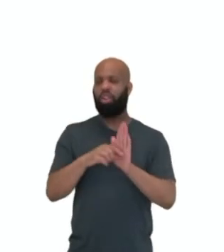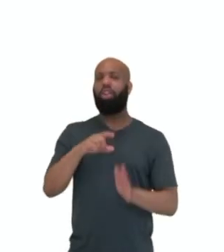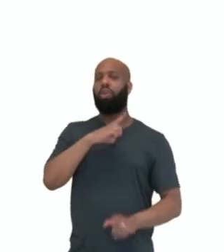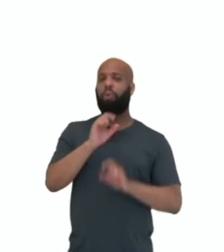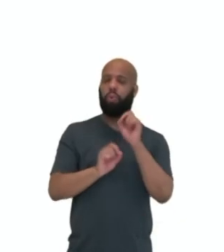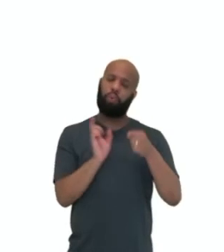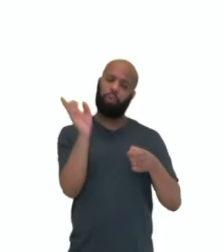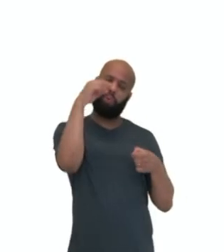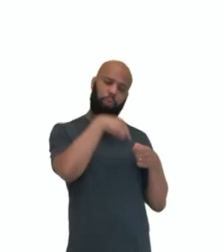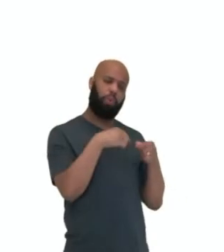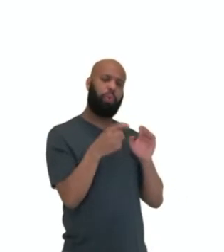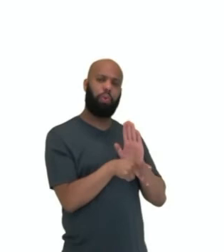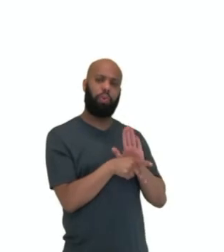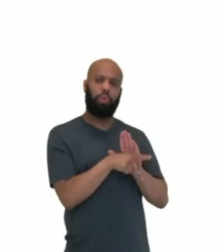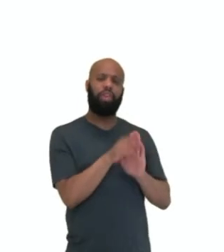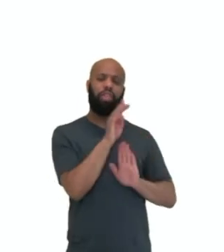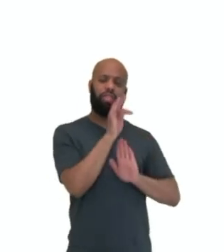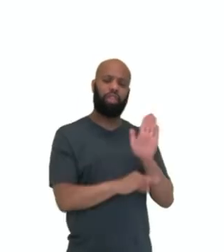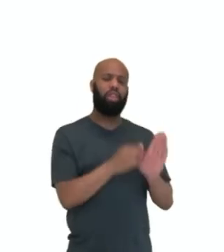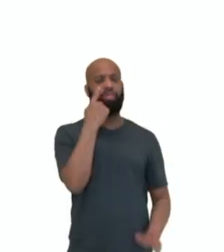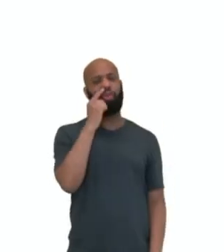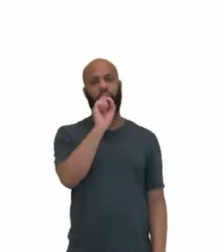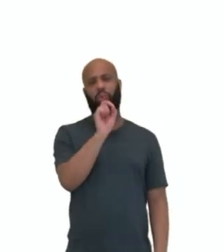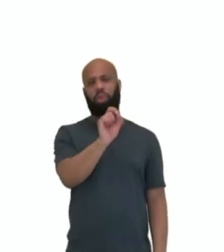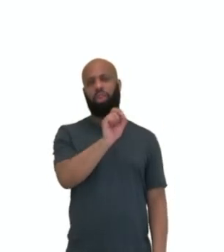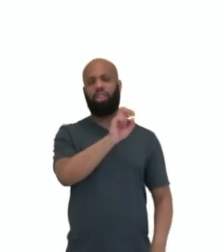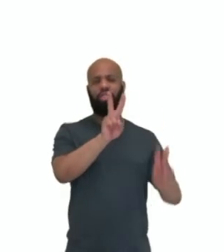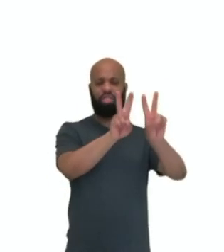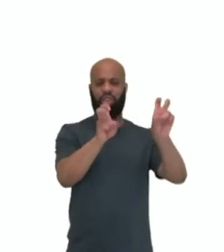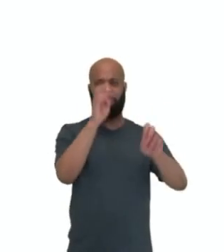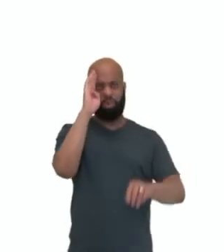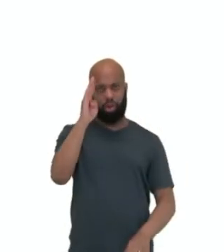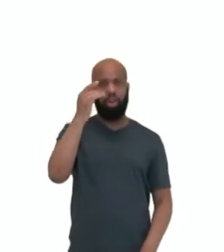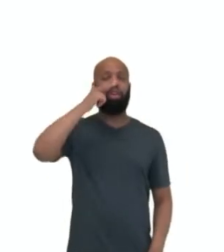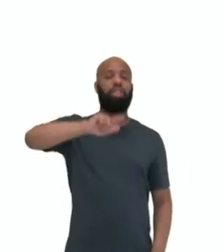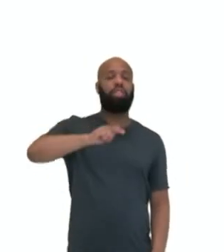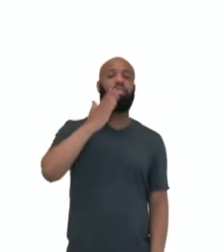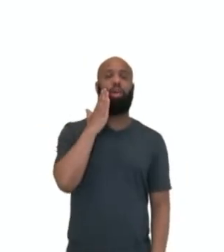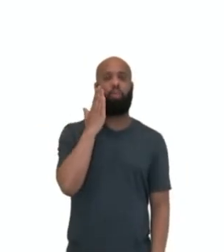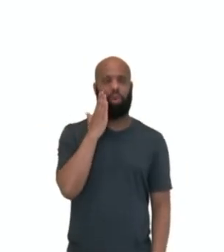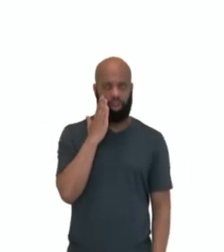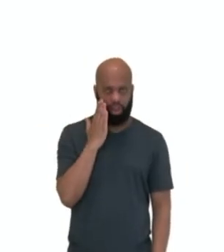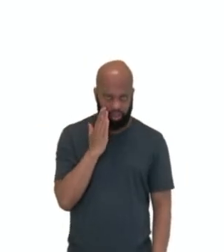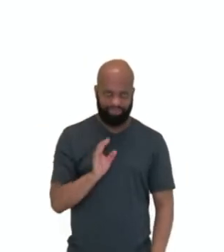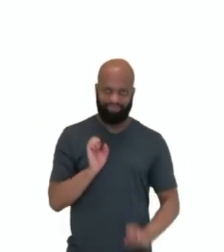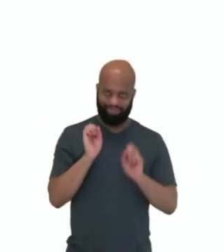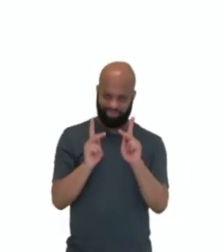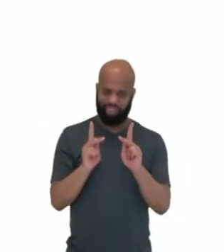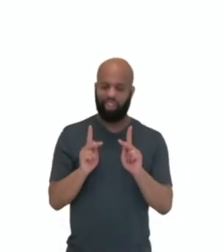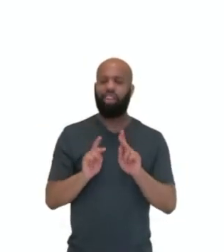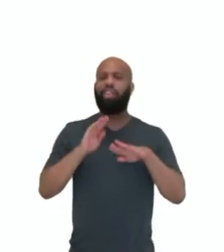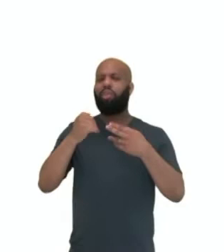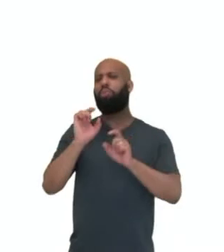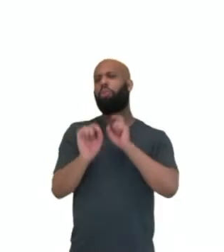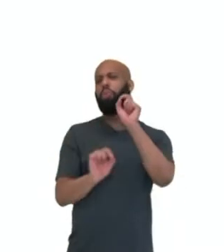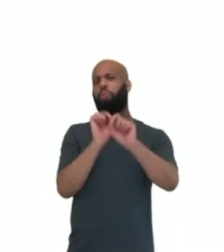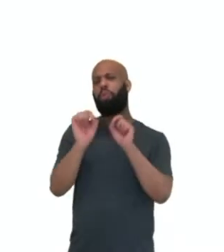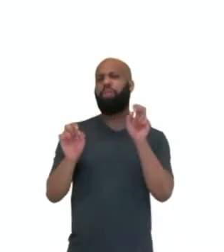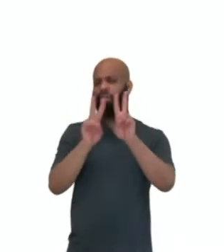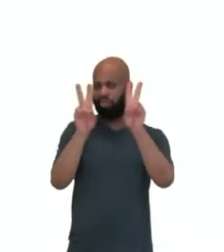que voltar ao texto, né, para perceber o quê? De que se